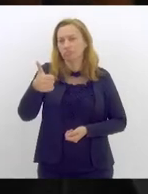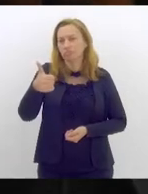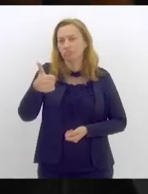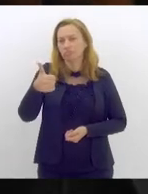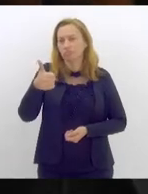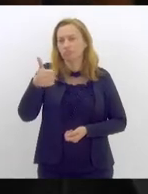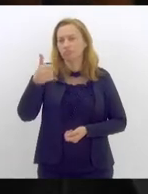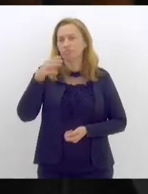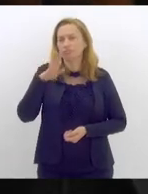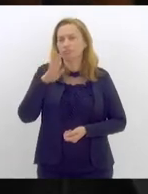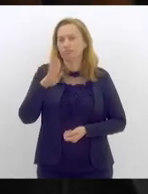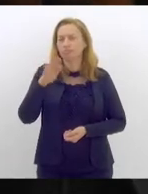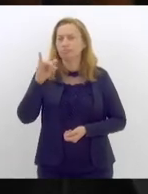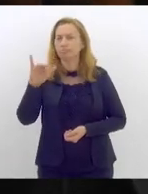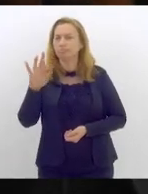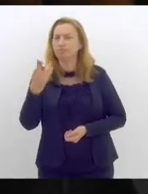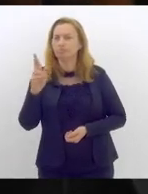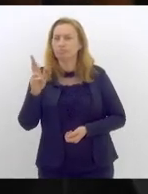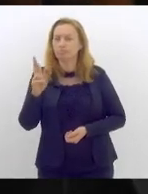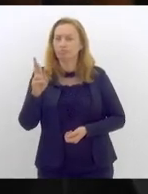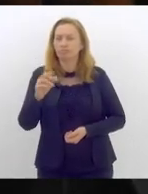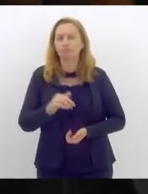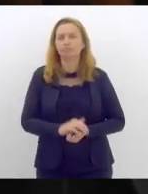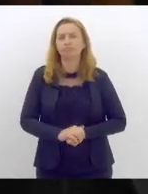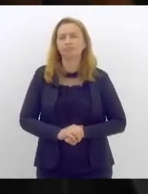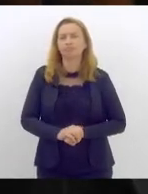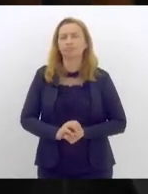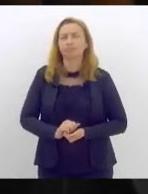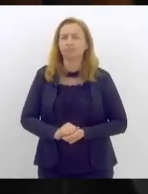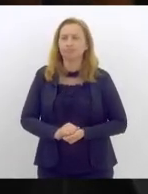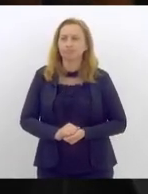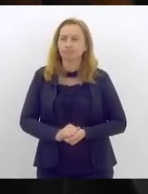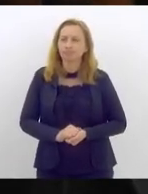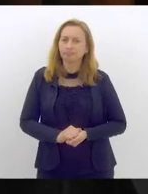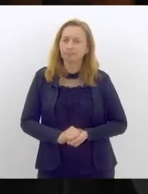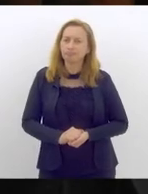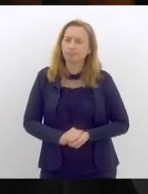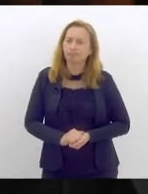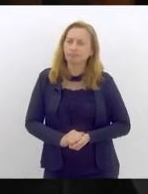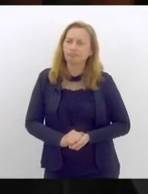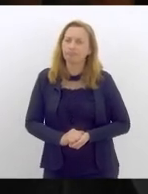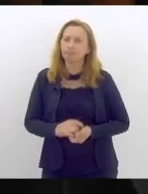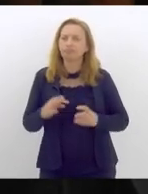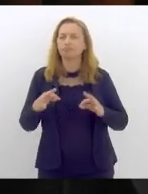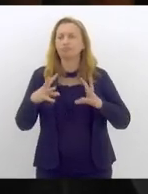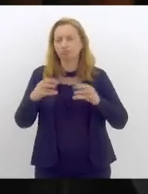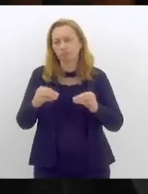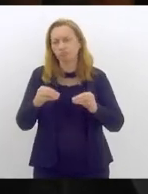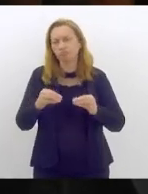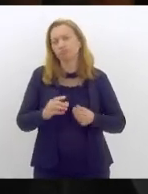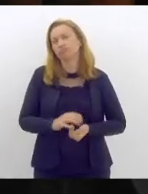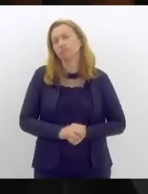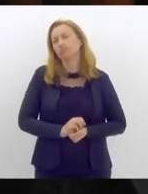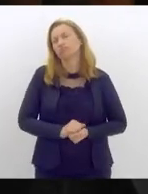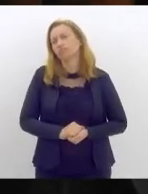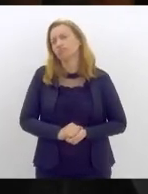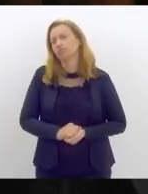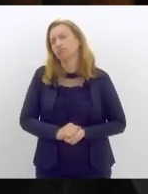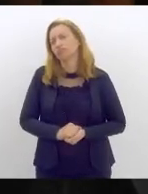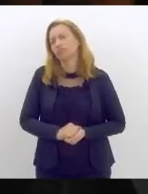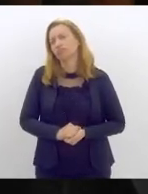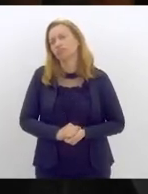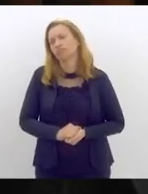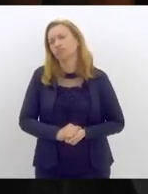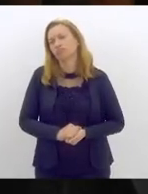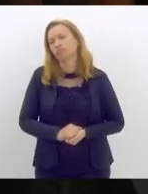bilhões de reais e tudo isso vem